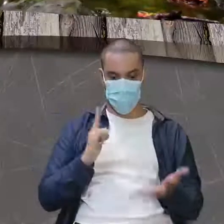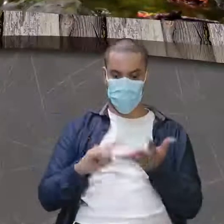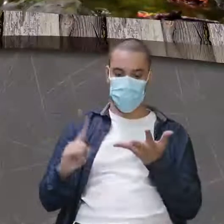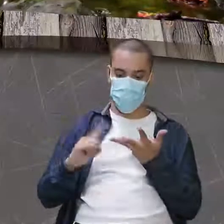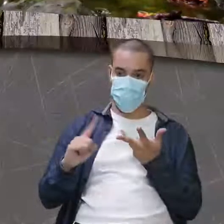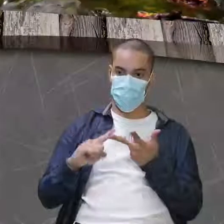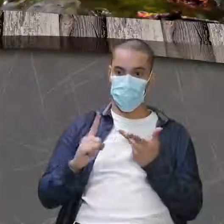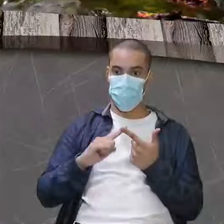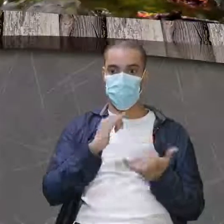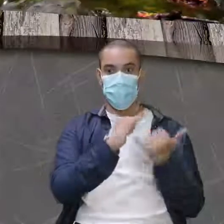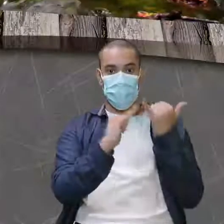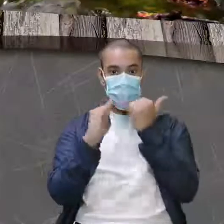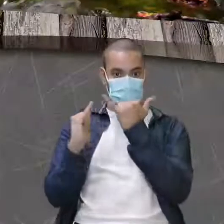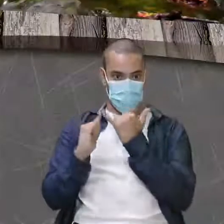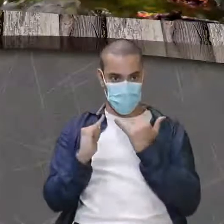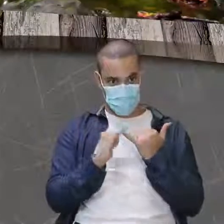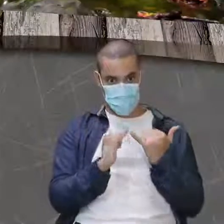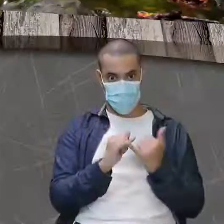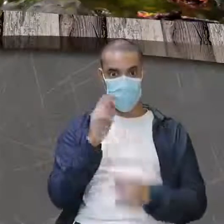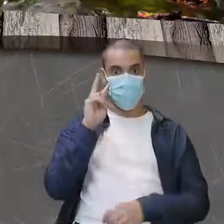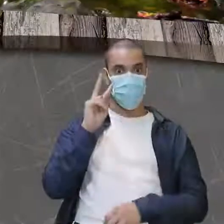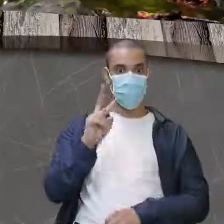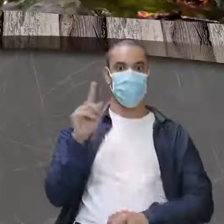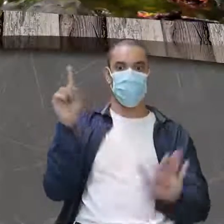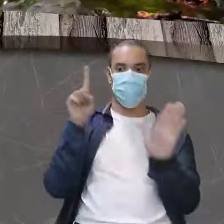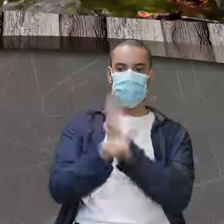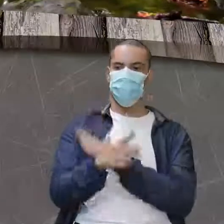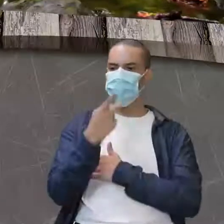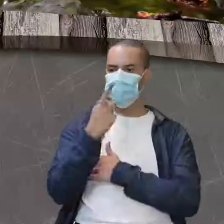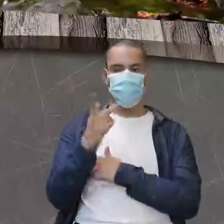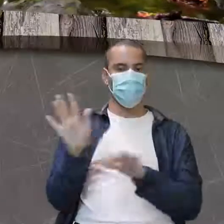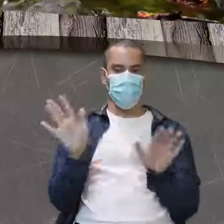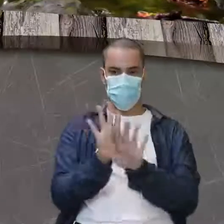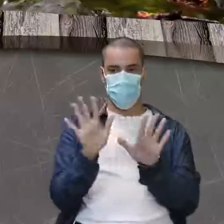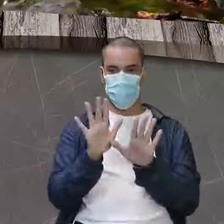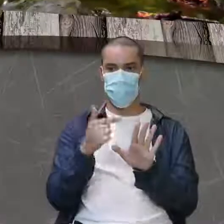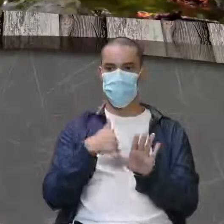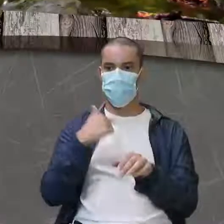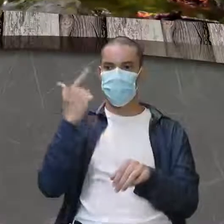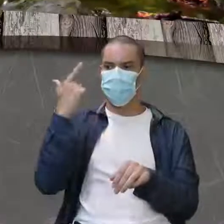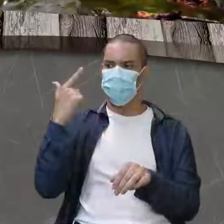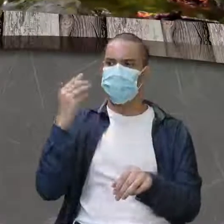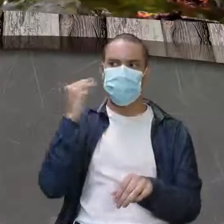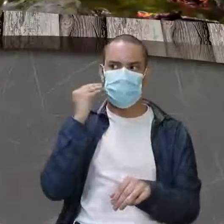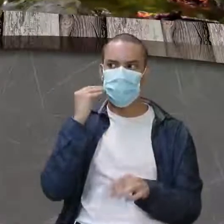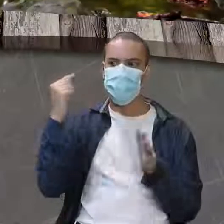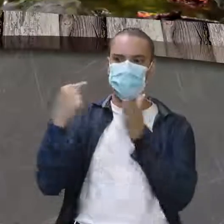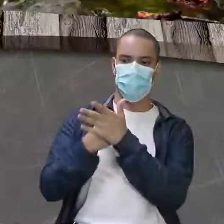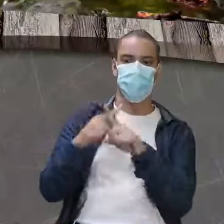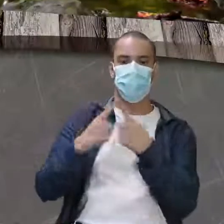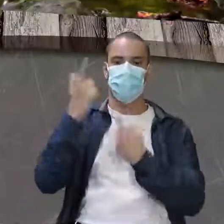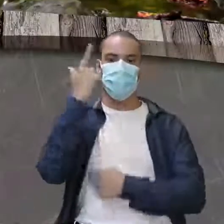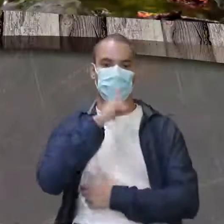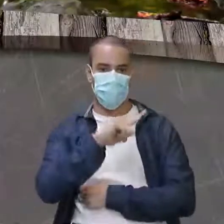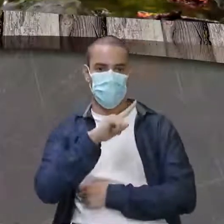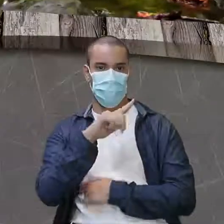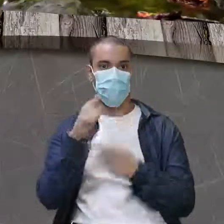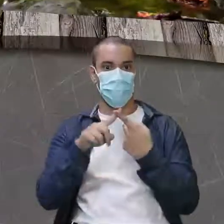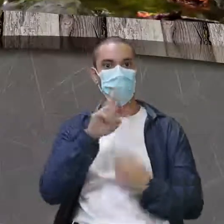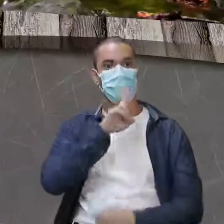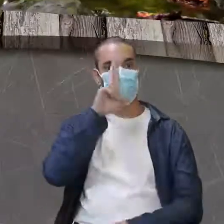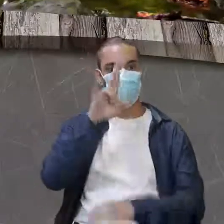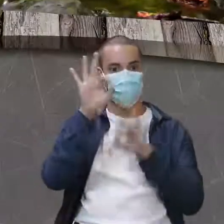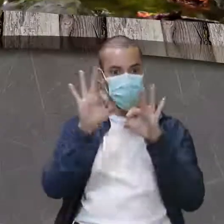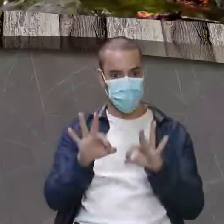muito parecida. Para você olhar a questão e dizer assim, não, você quis me pegar nessa, mas você não vai me pegar não, porque essa é a